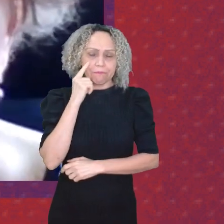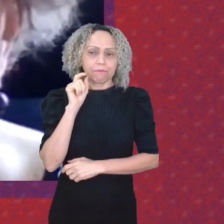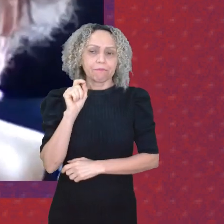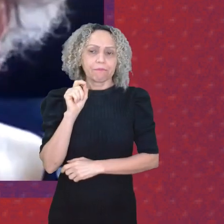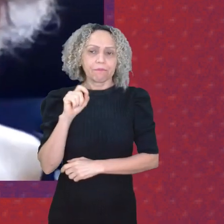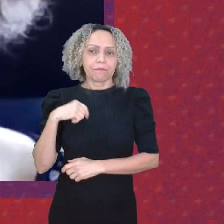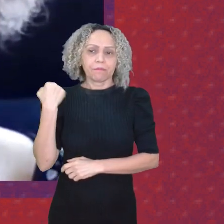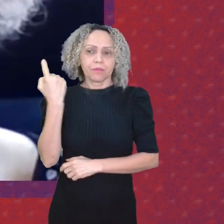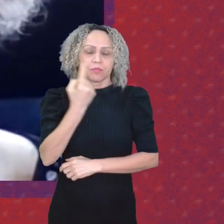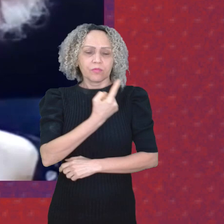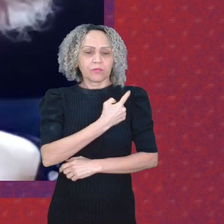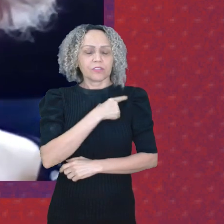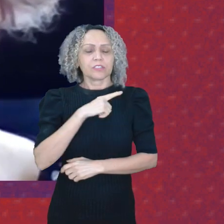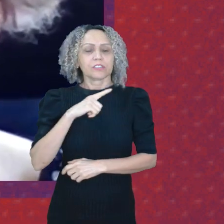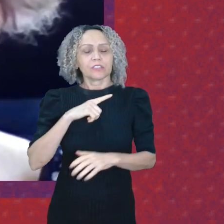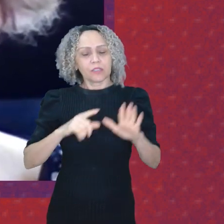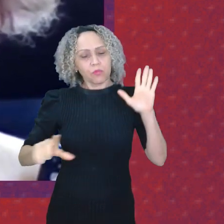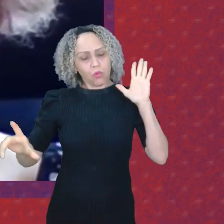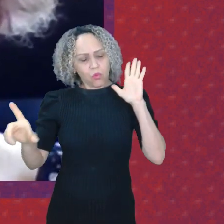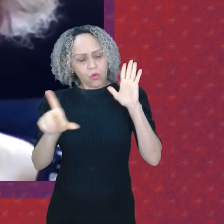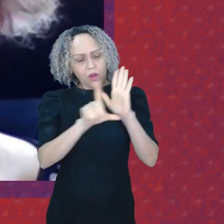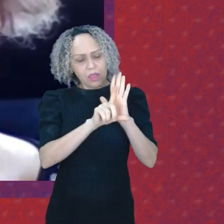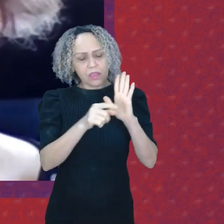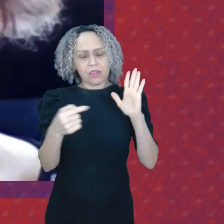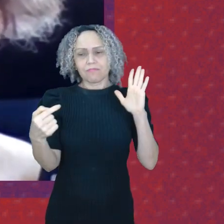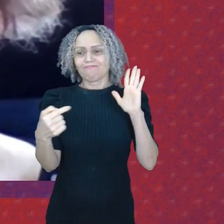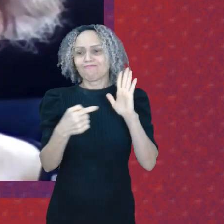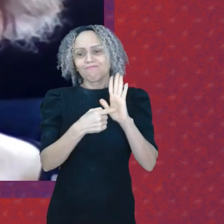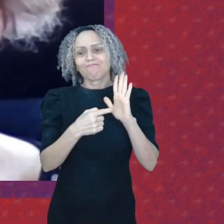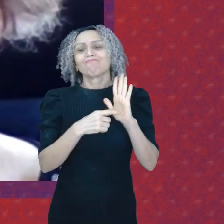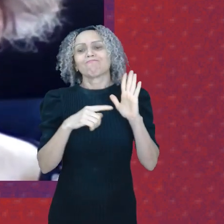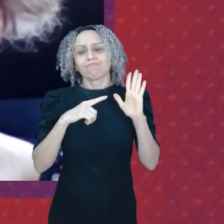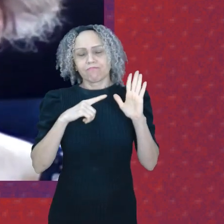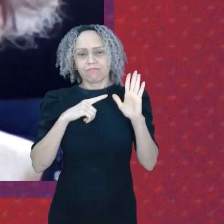nós temos leis já.